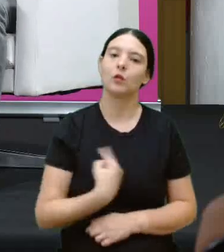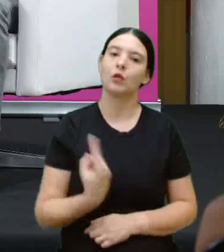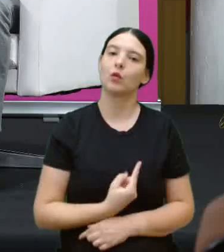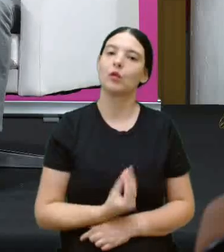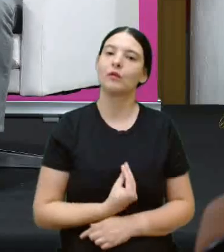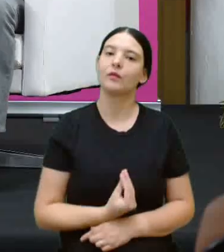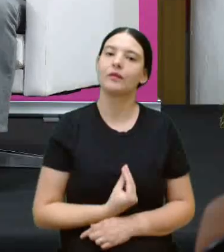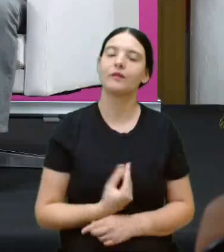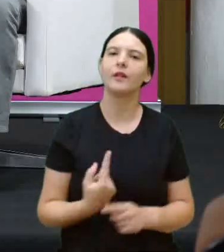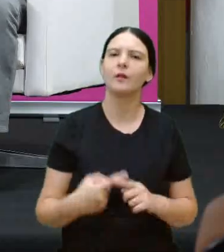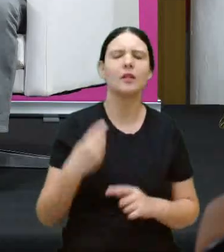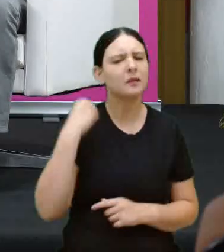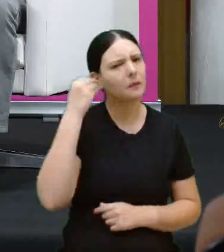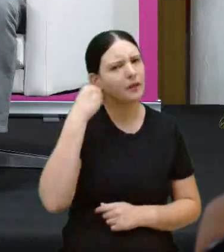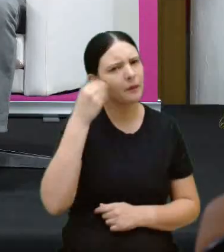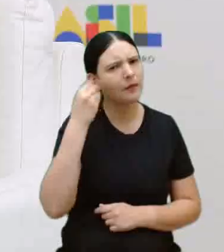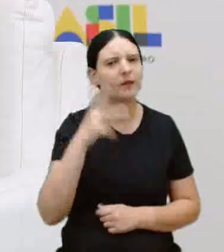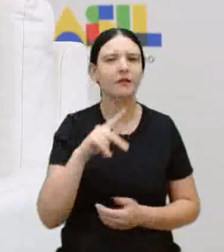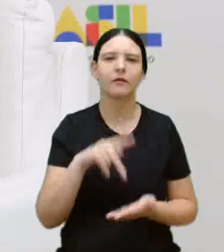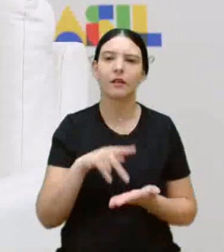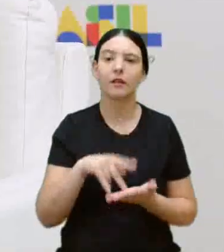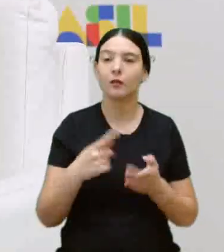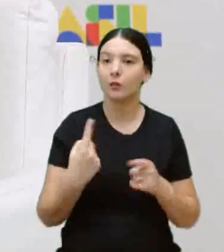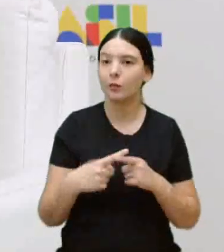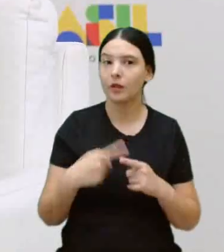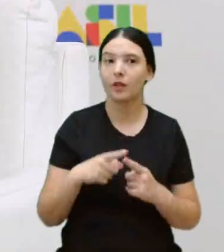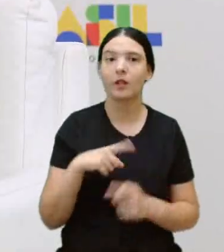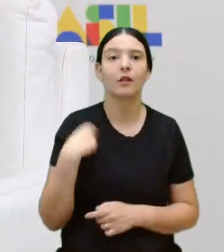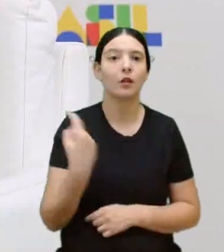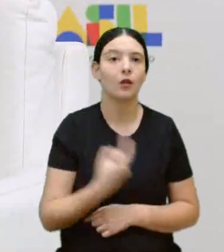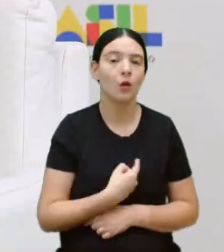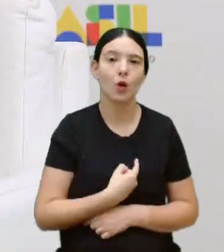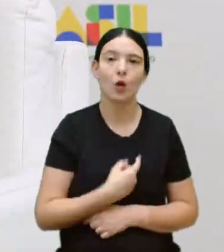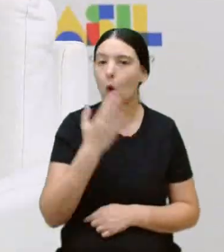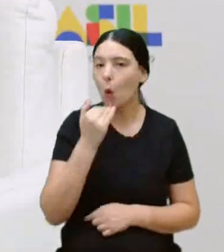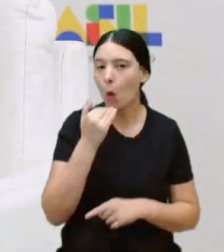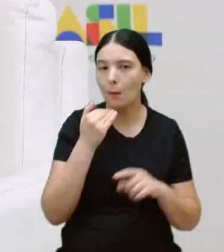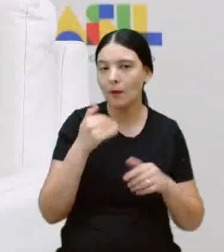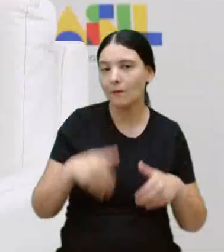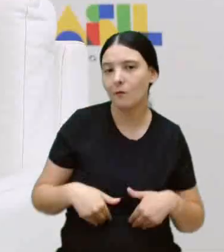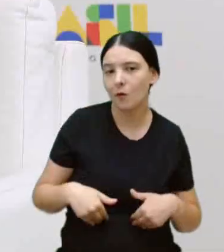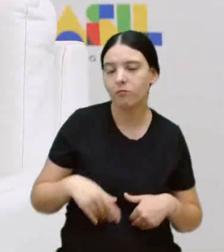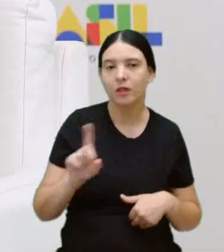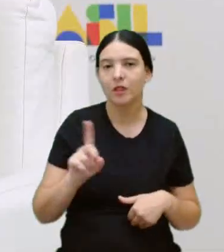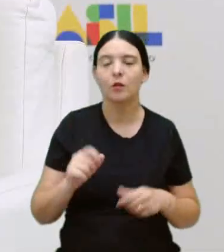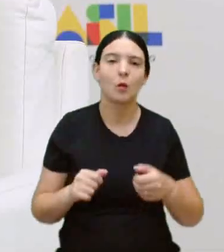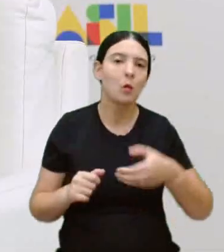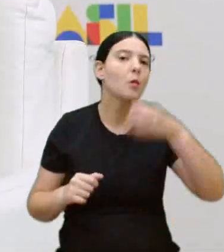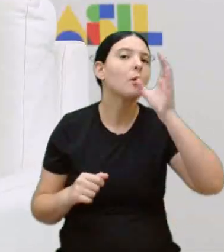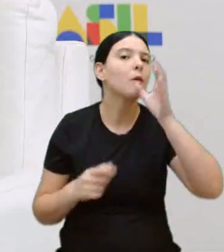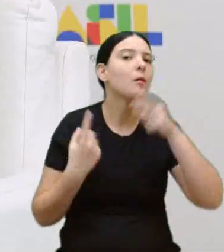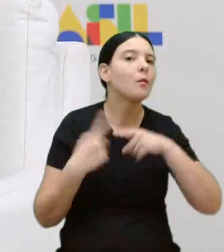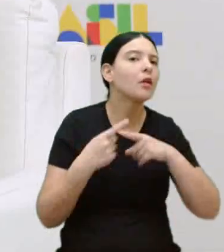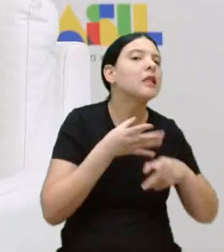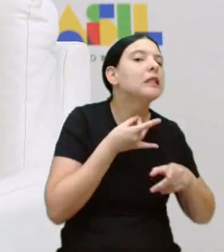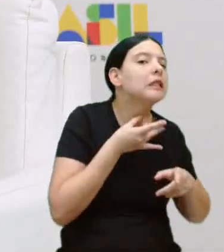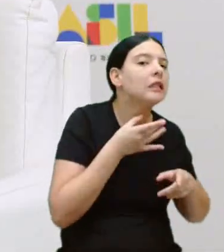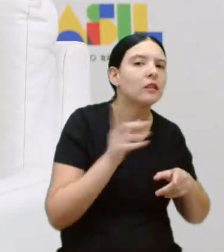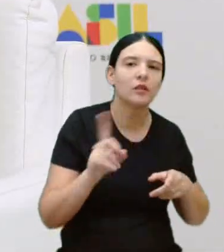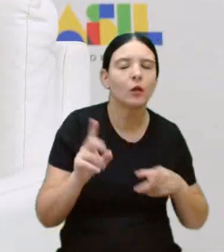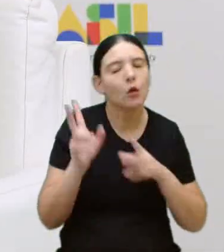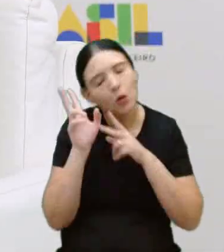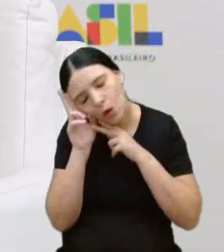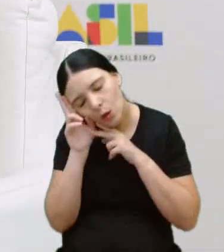experimenta a realidade. Nós somos a única espécie que não come só porque tem fome, não bebe só porque tem sede, não dorme só porque tem